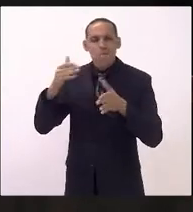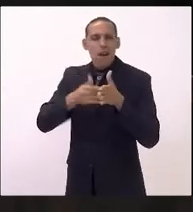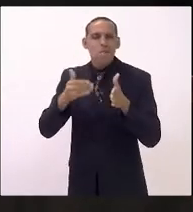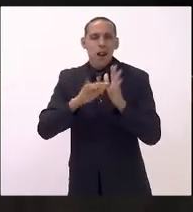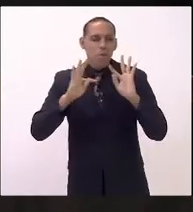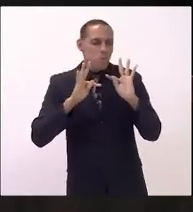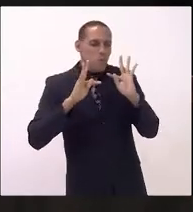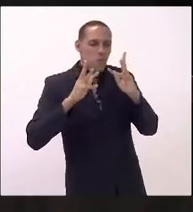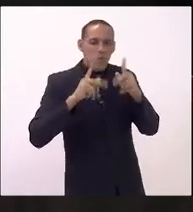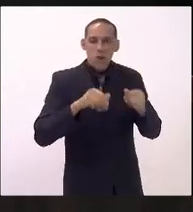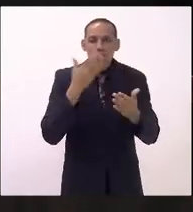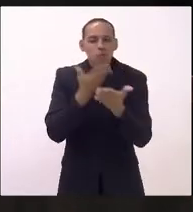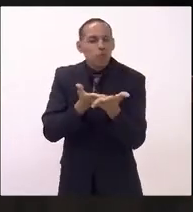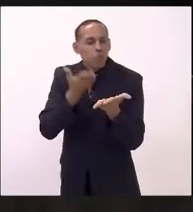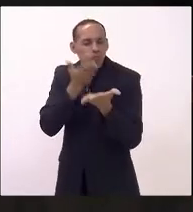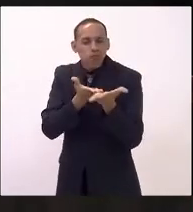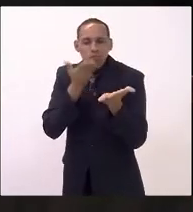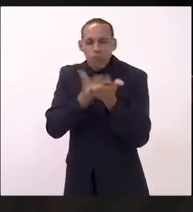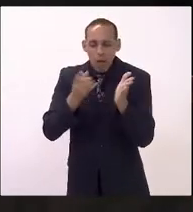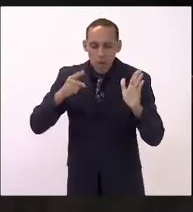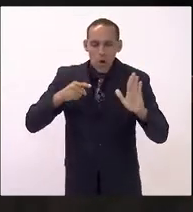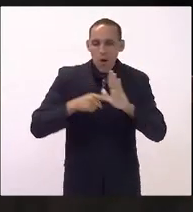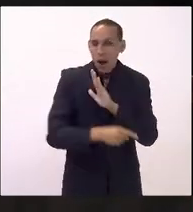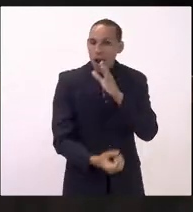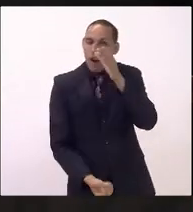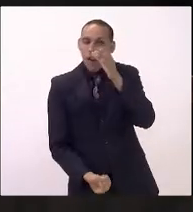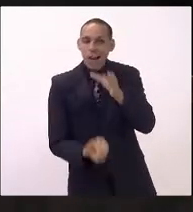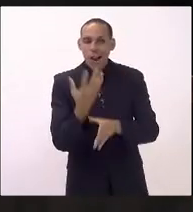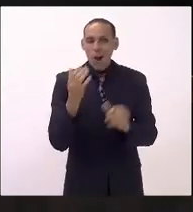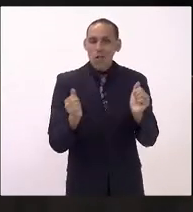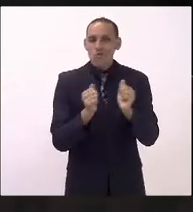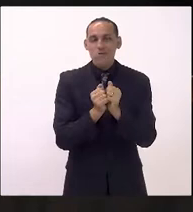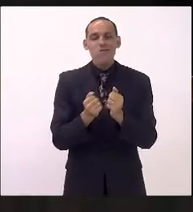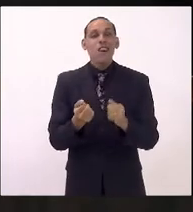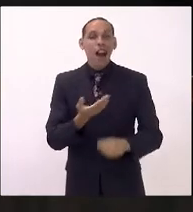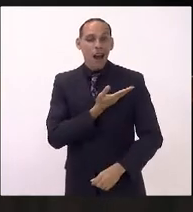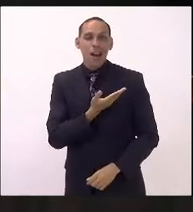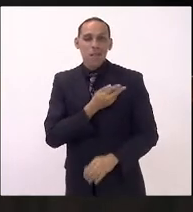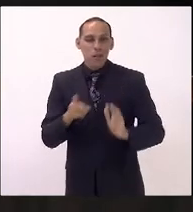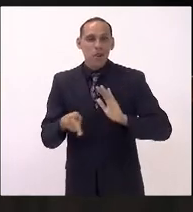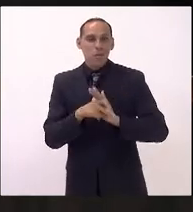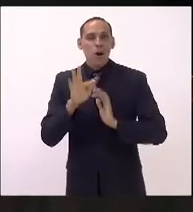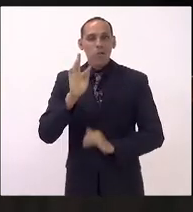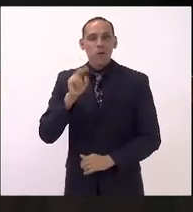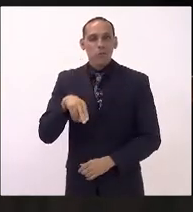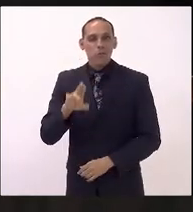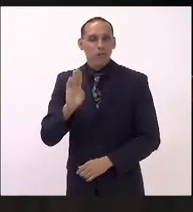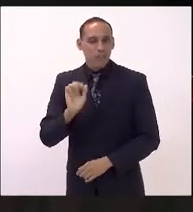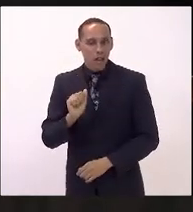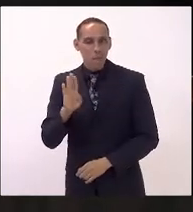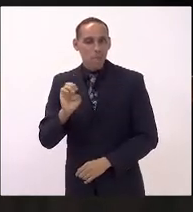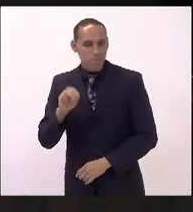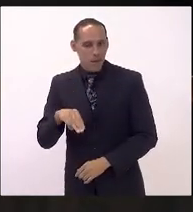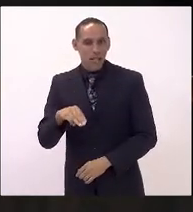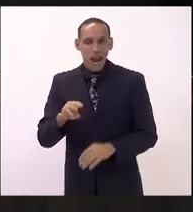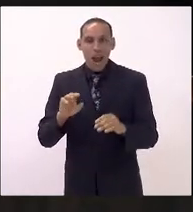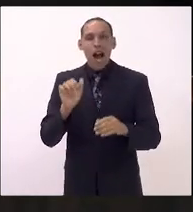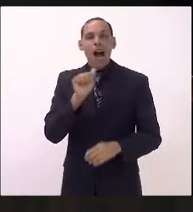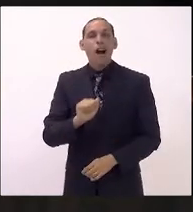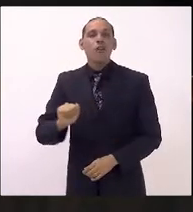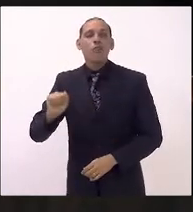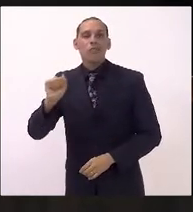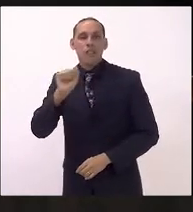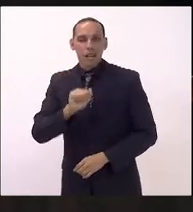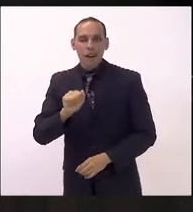barreiras, estudou muito e fundou com um amigo do internato a Associação dos Ex-Alunos da FUNABEM